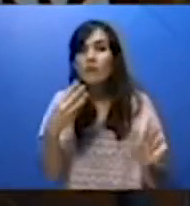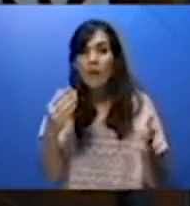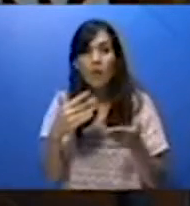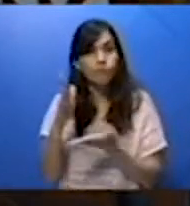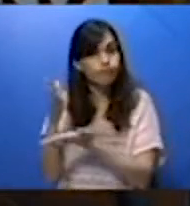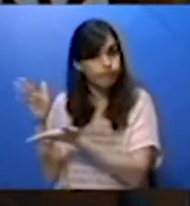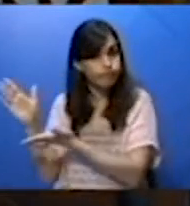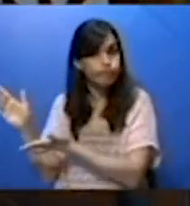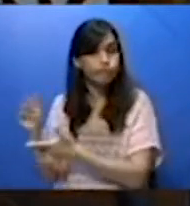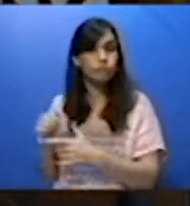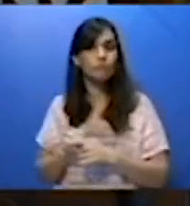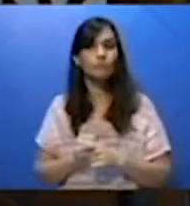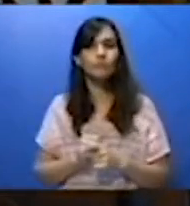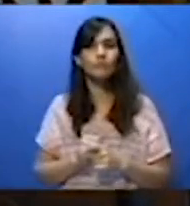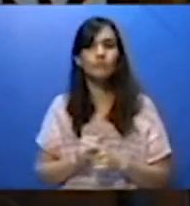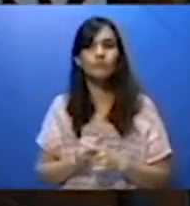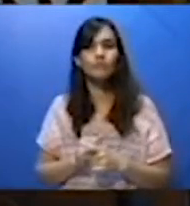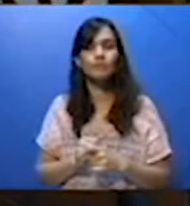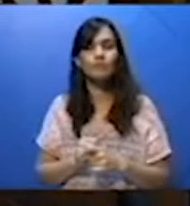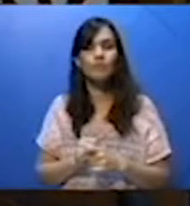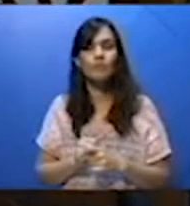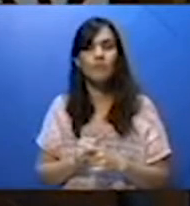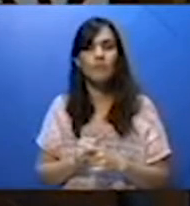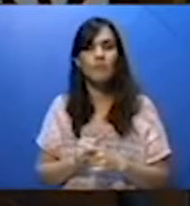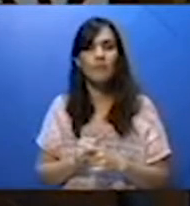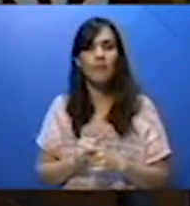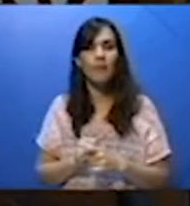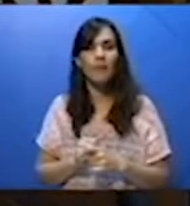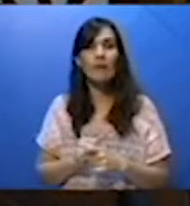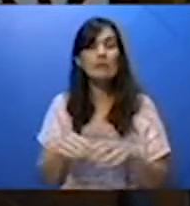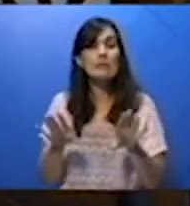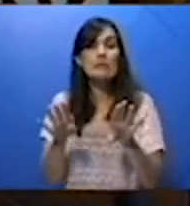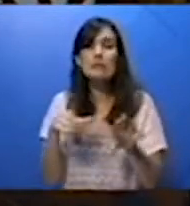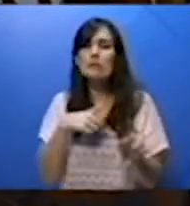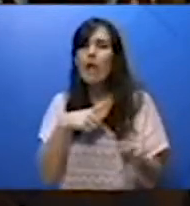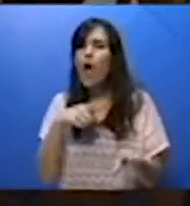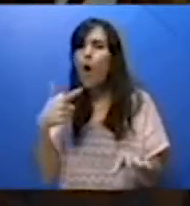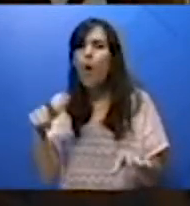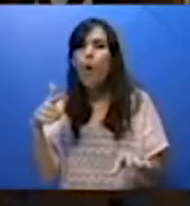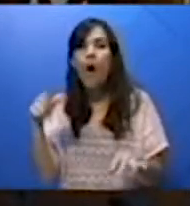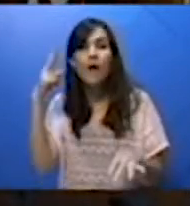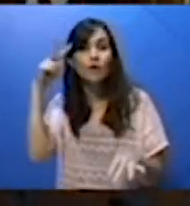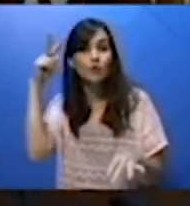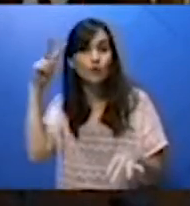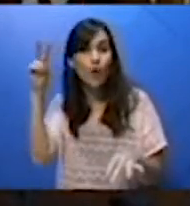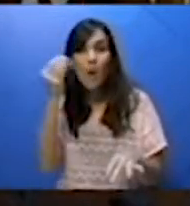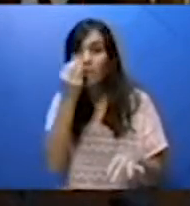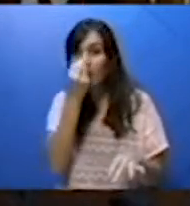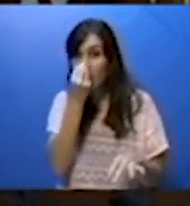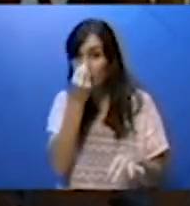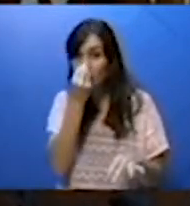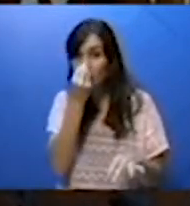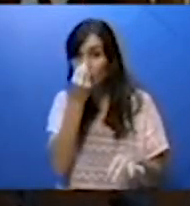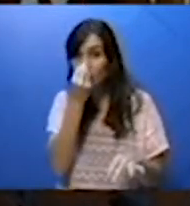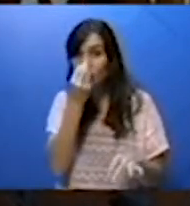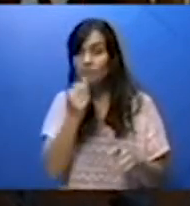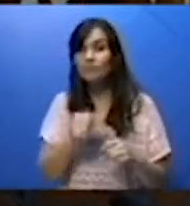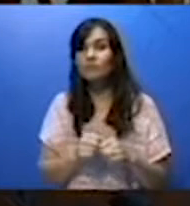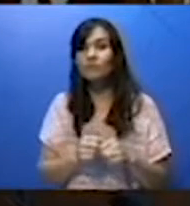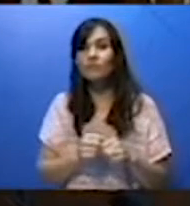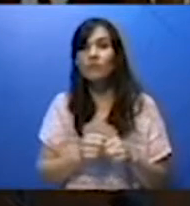sequência de imagens no braço tá o palhaço primeiro aqui ó o palhaço